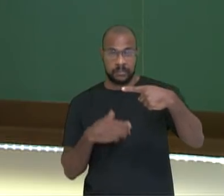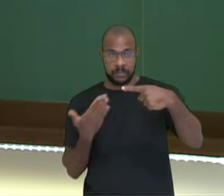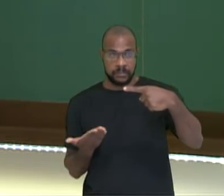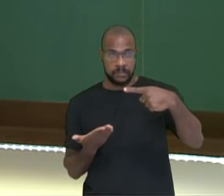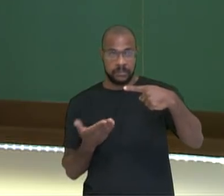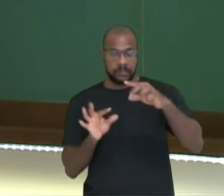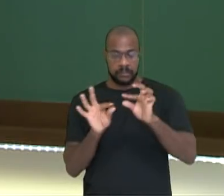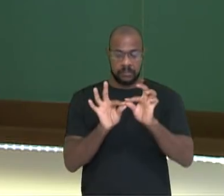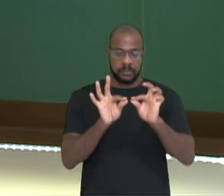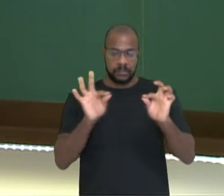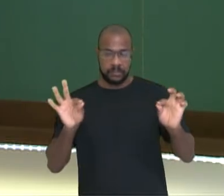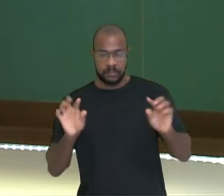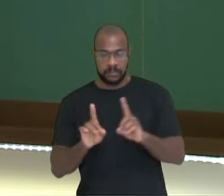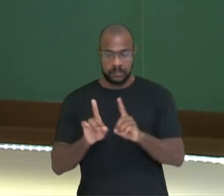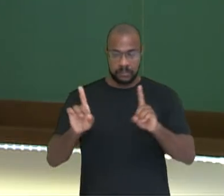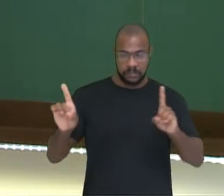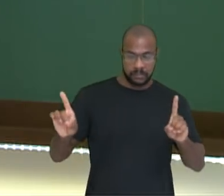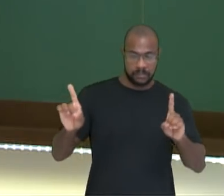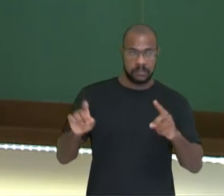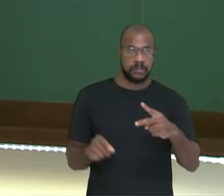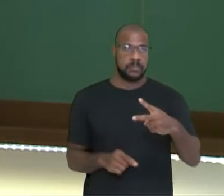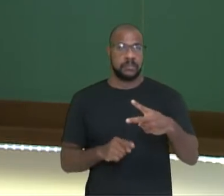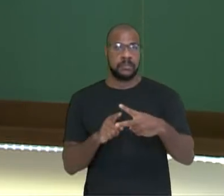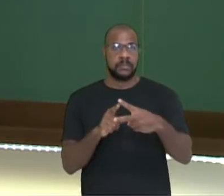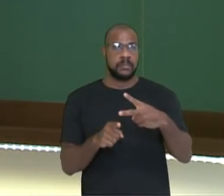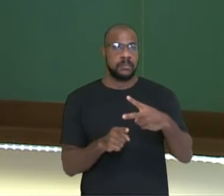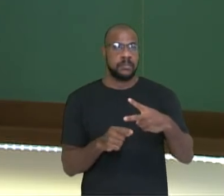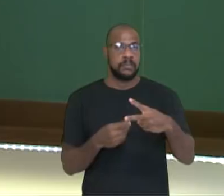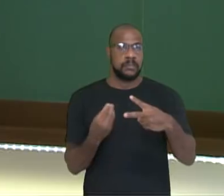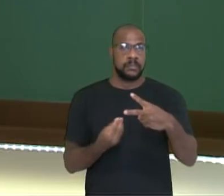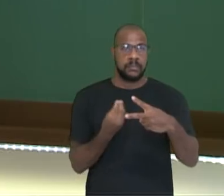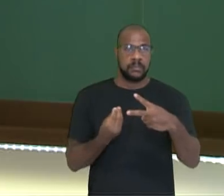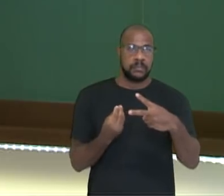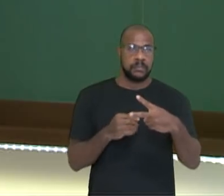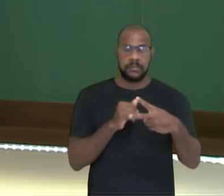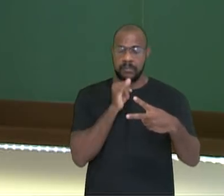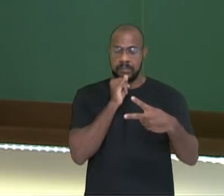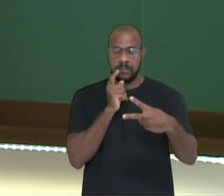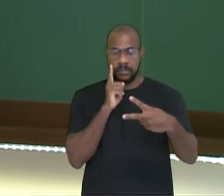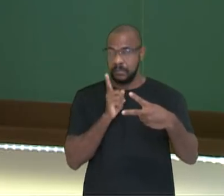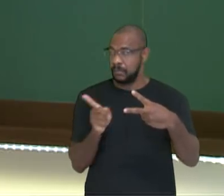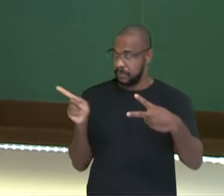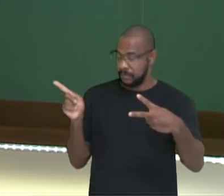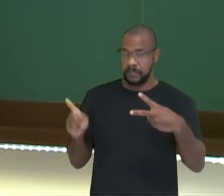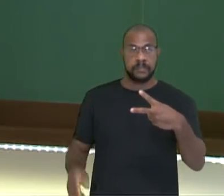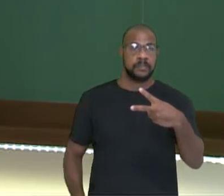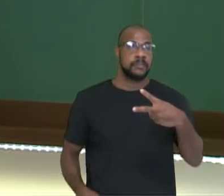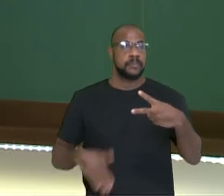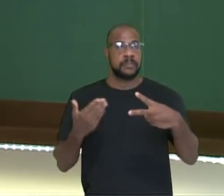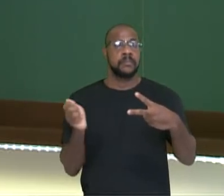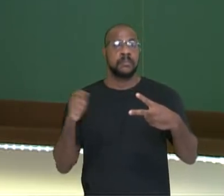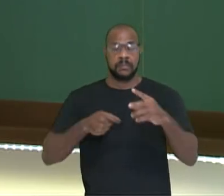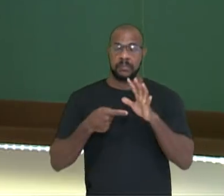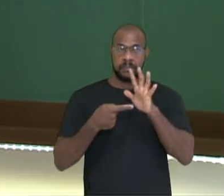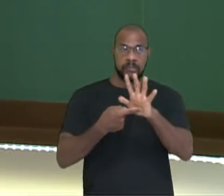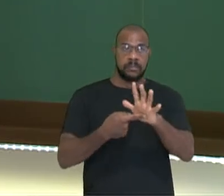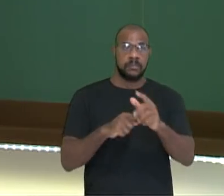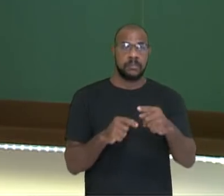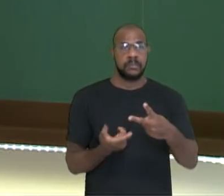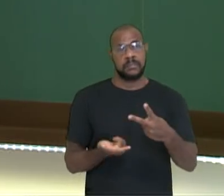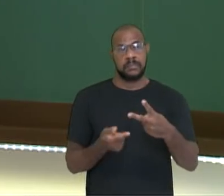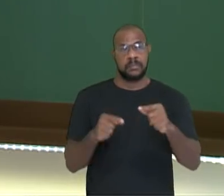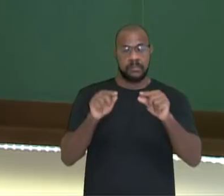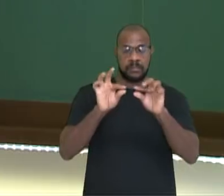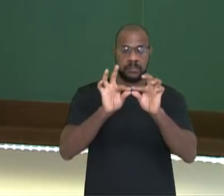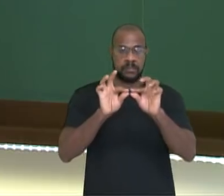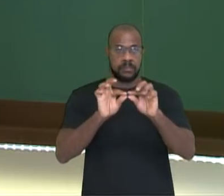essa distância que vai de um ponto até outro sobre um arco da circunferência, tá? Então, pode aparecer como um segmento de